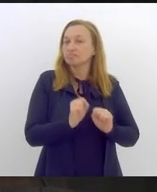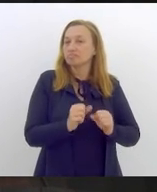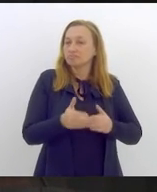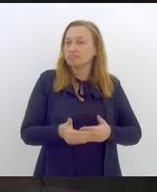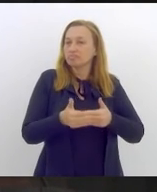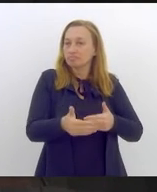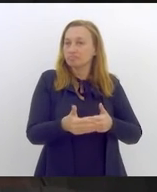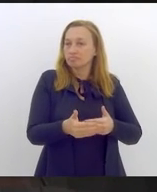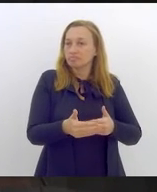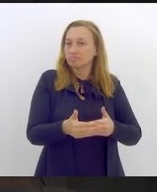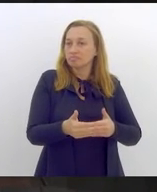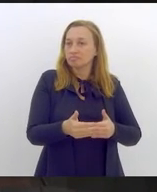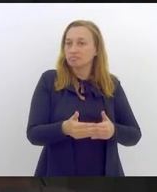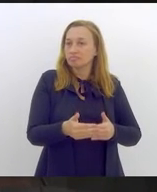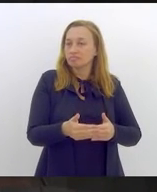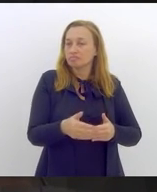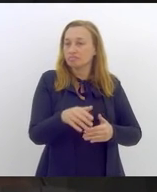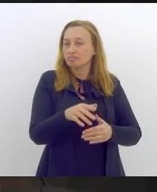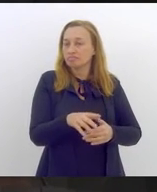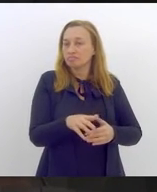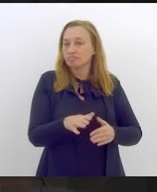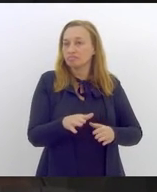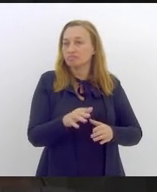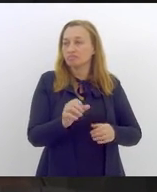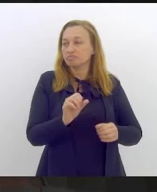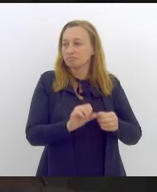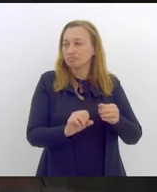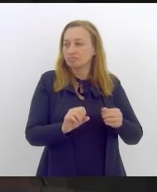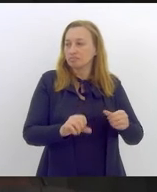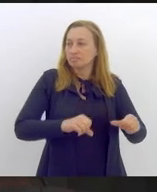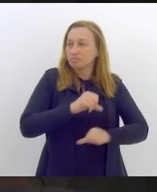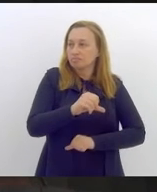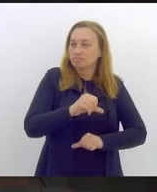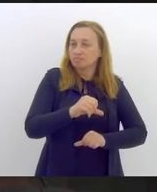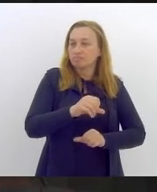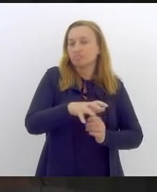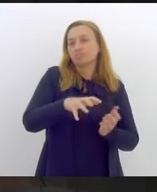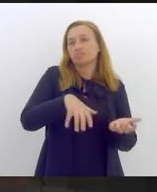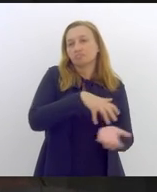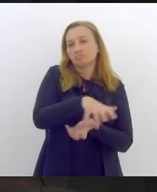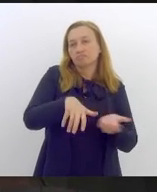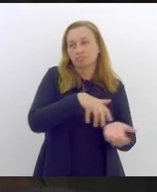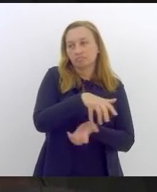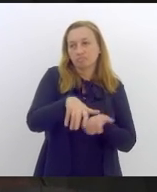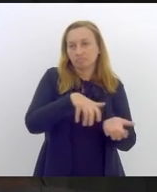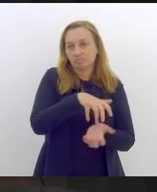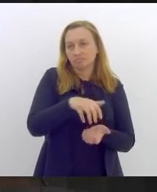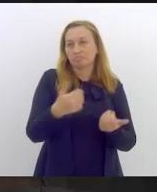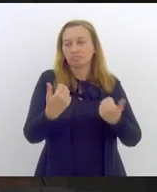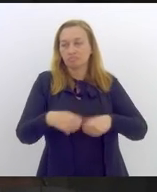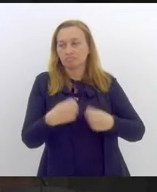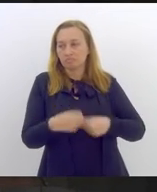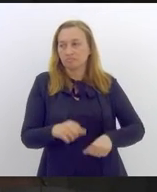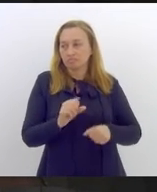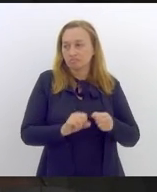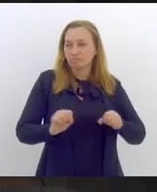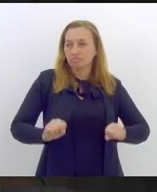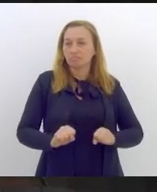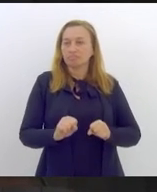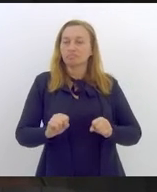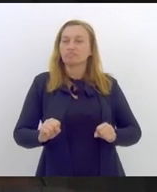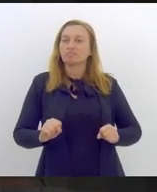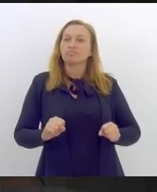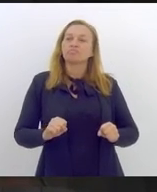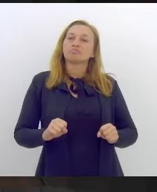adiante instrumentalizados pela educação fazer a mudança fazer a revolução fazer as rupturas que precisam ser feita na sociedade brasileira